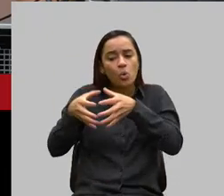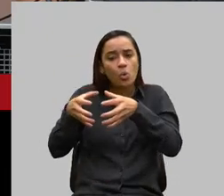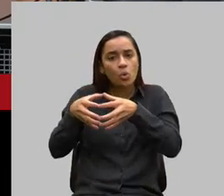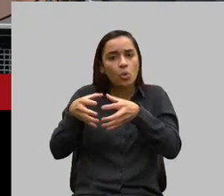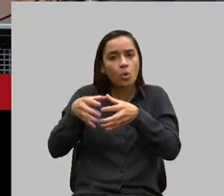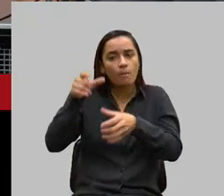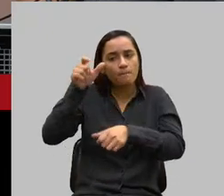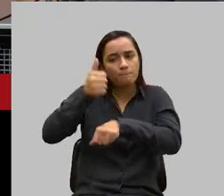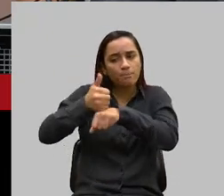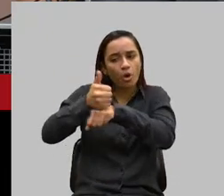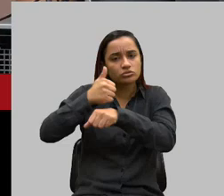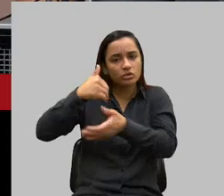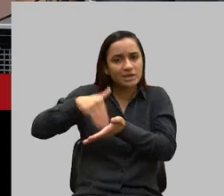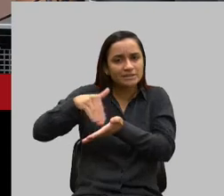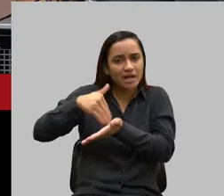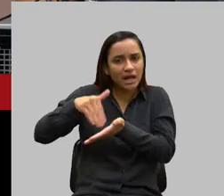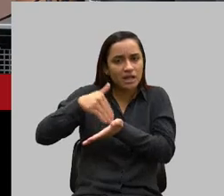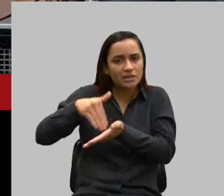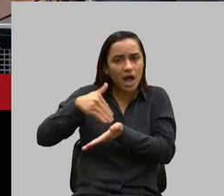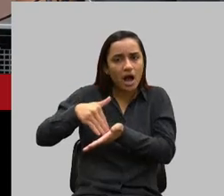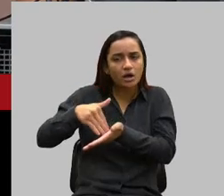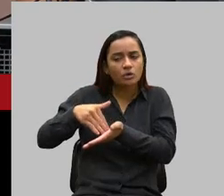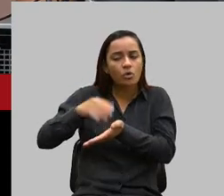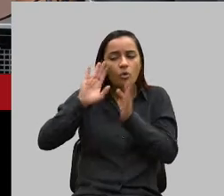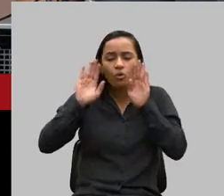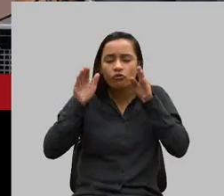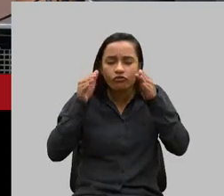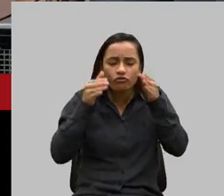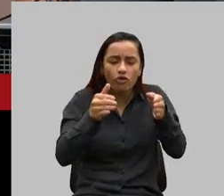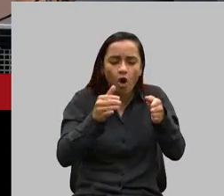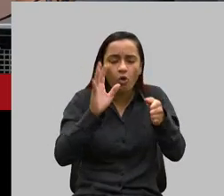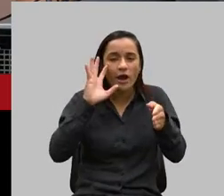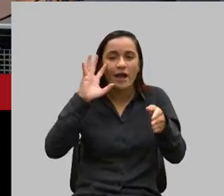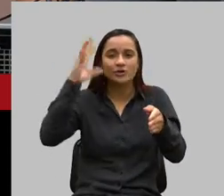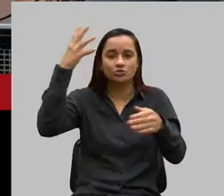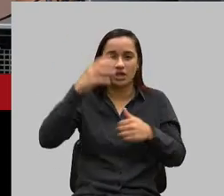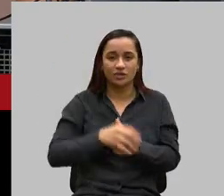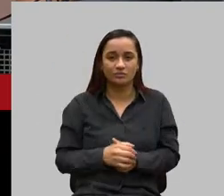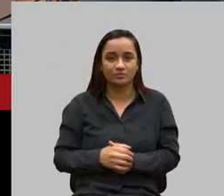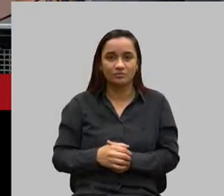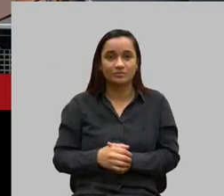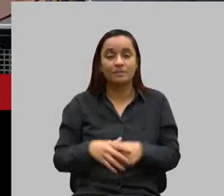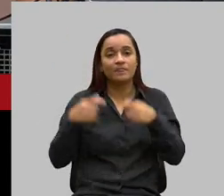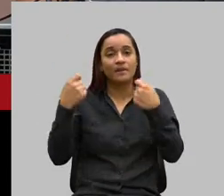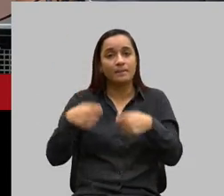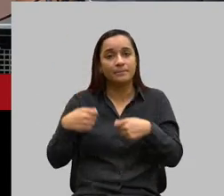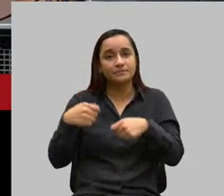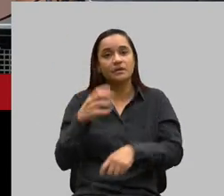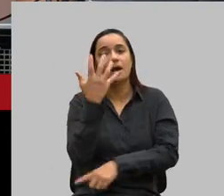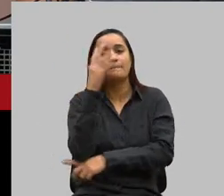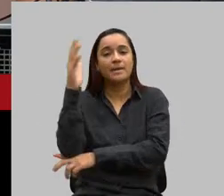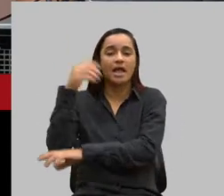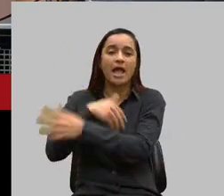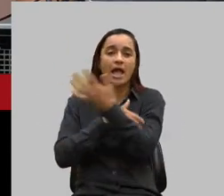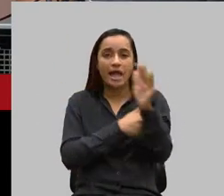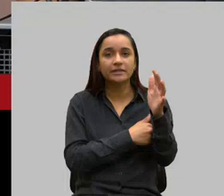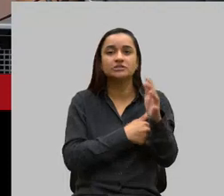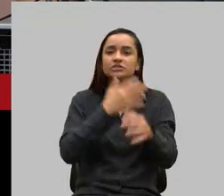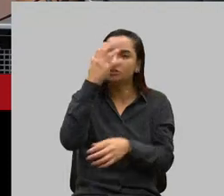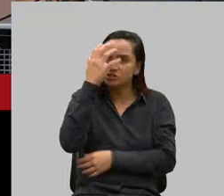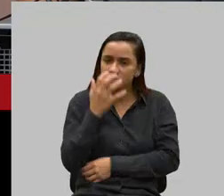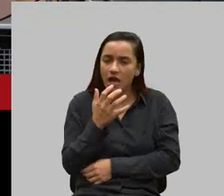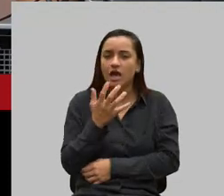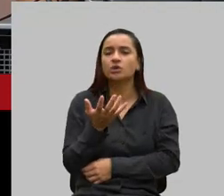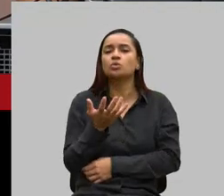voltados a resultados sem o meio ambiente célere Responsável a gente